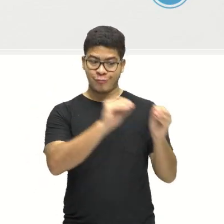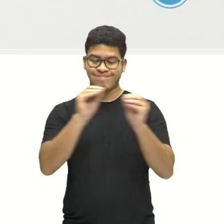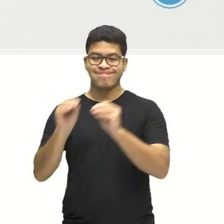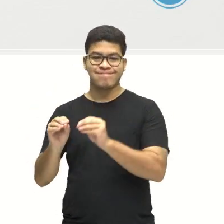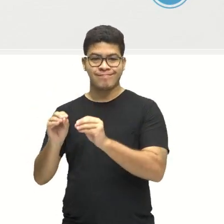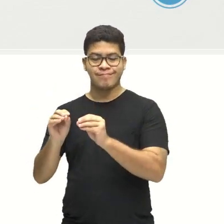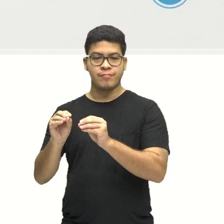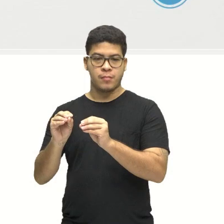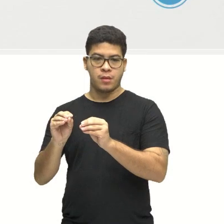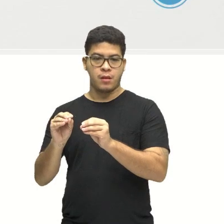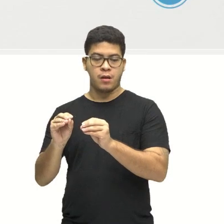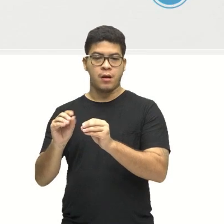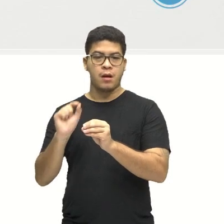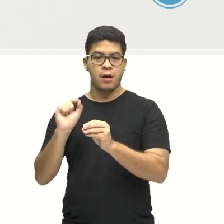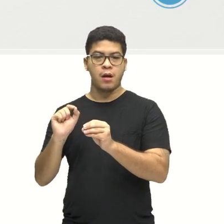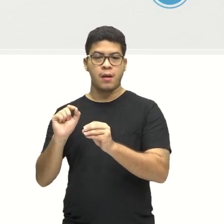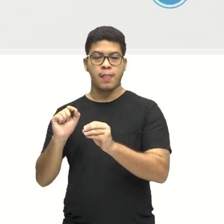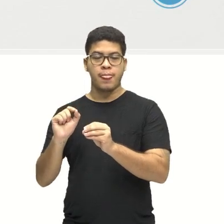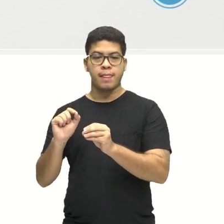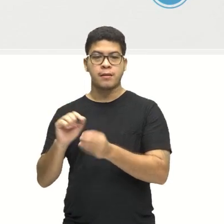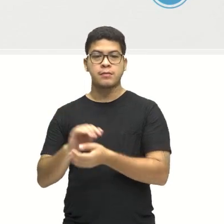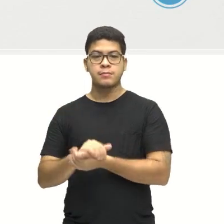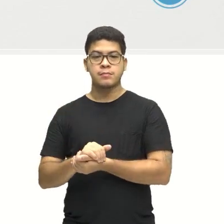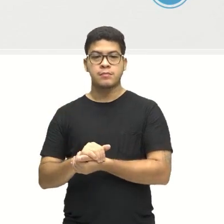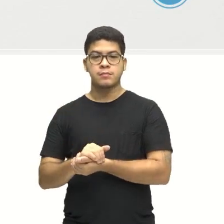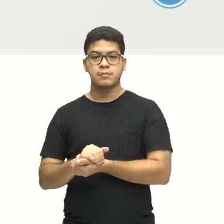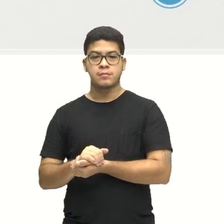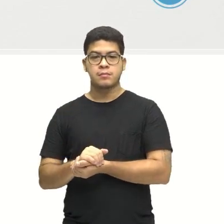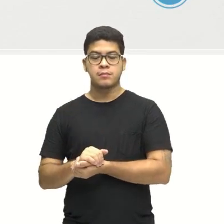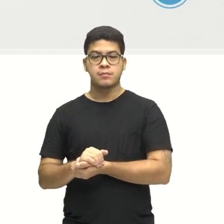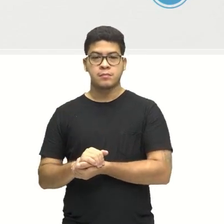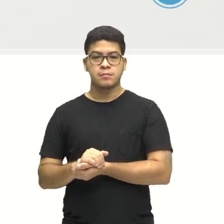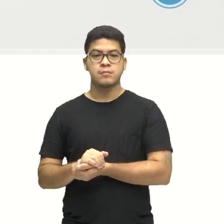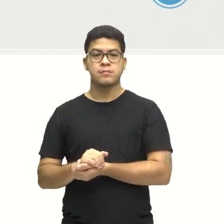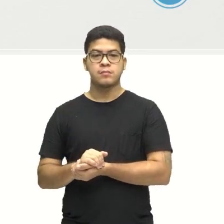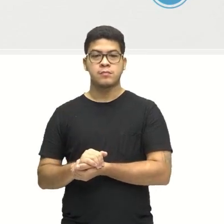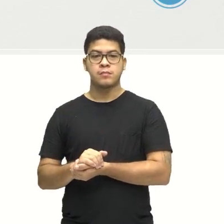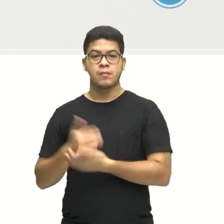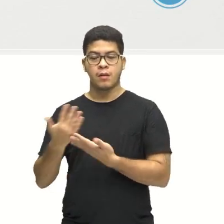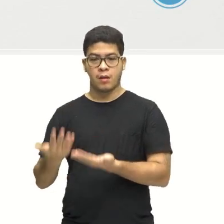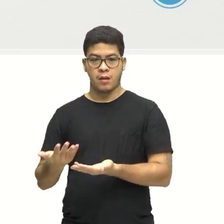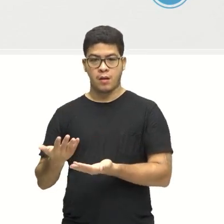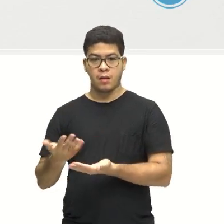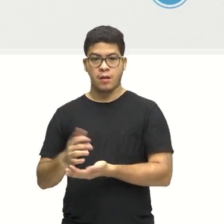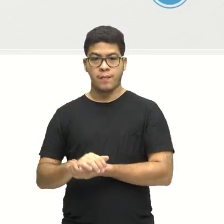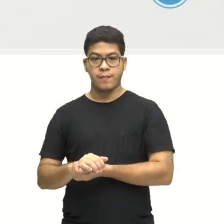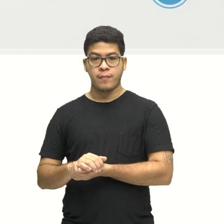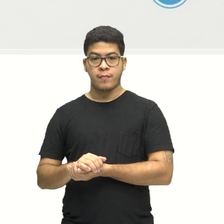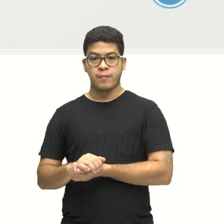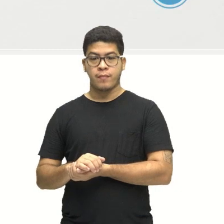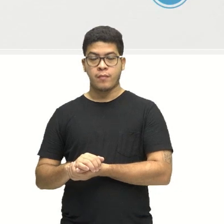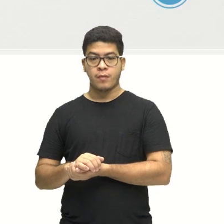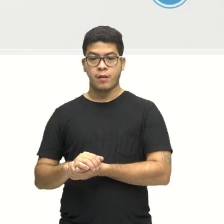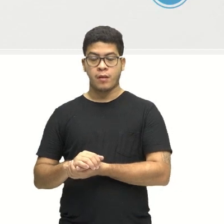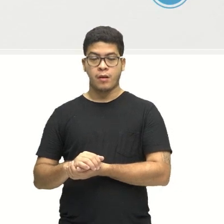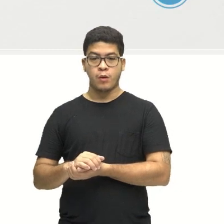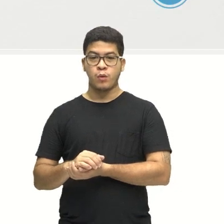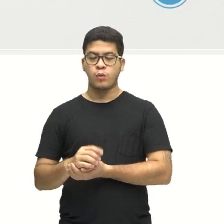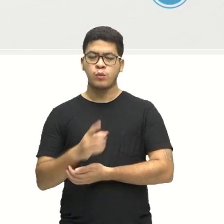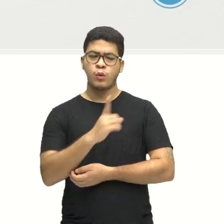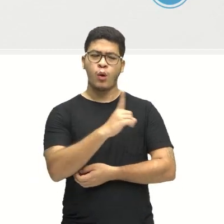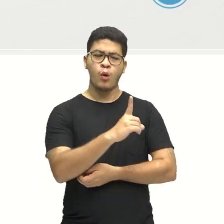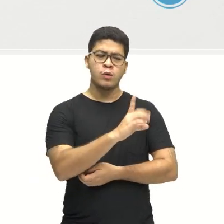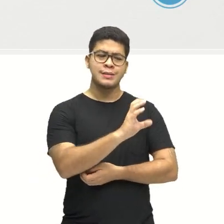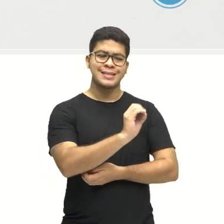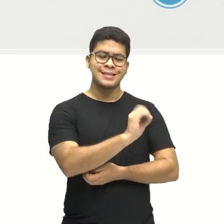tá? E o 100, ele já está no segundo membro, então eu vou apenas repetir. Não vou trocar o sinal dele, porque